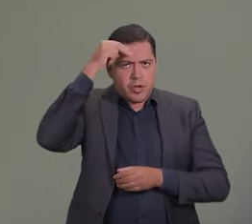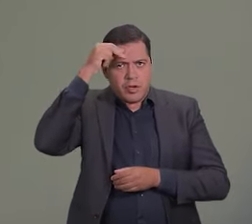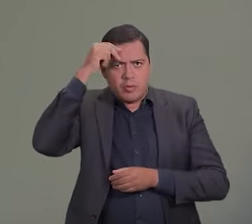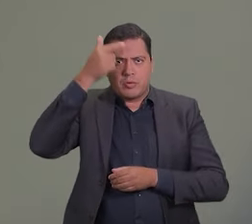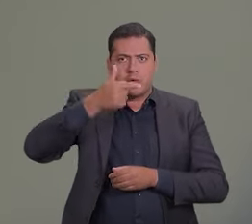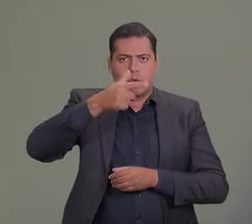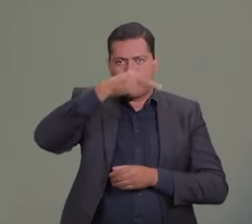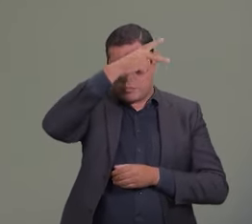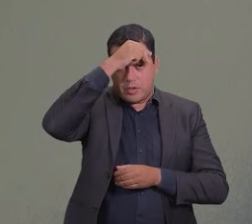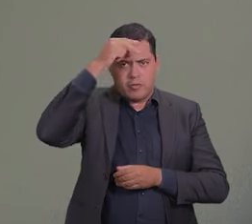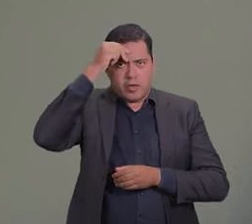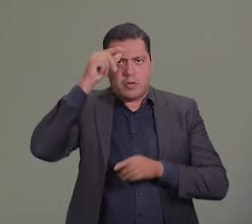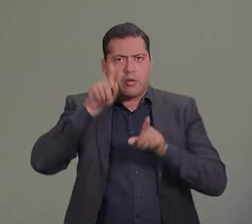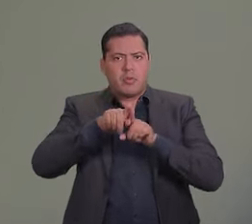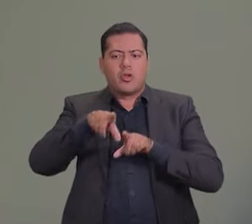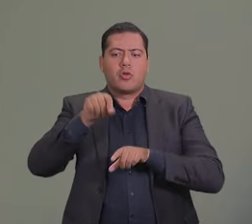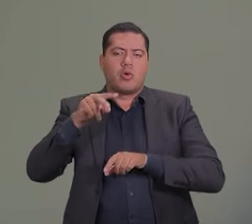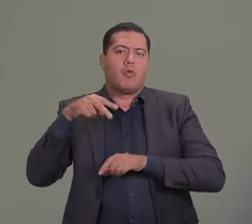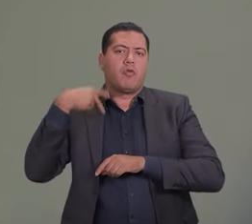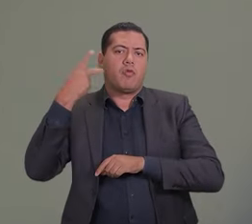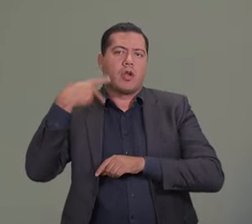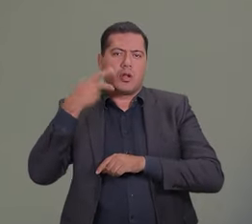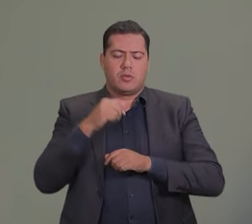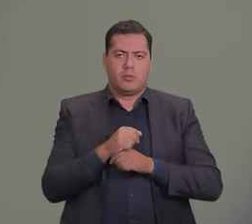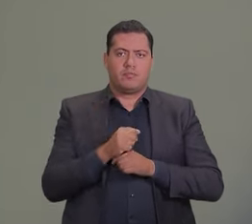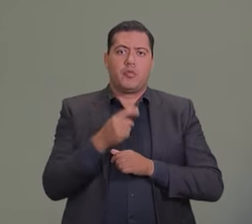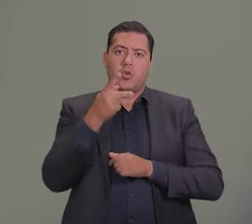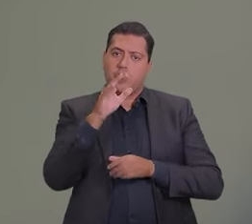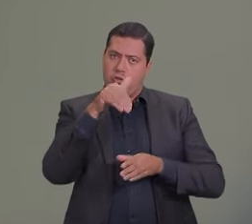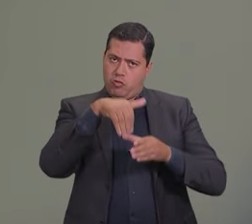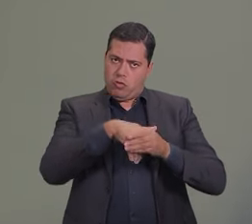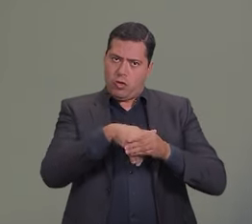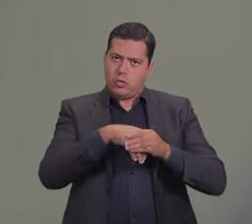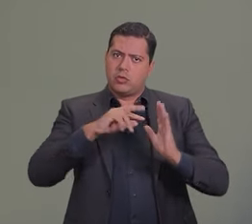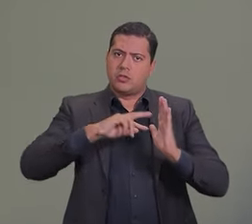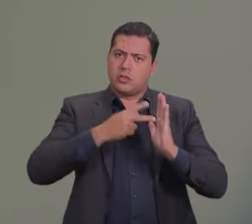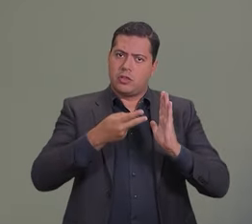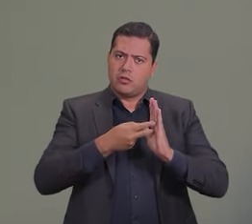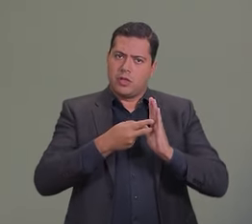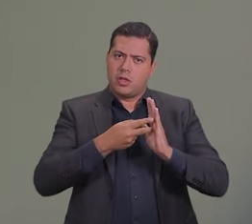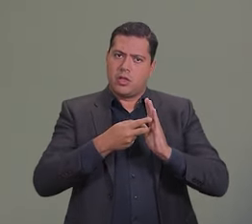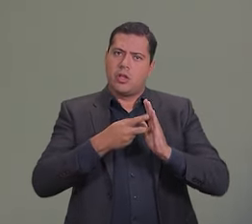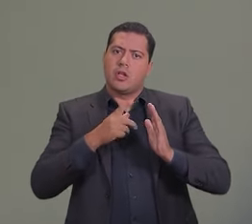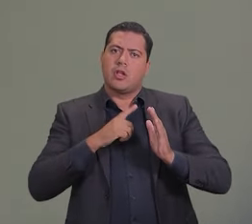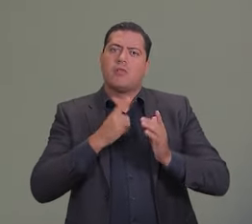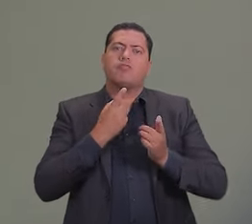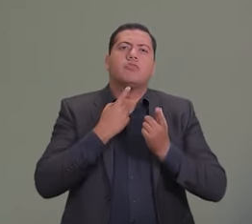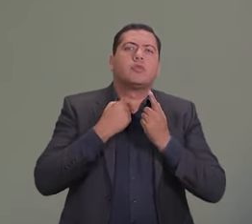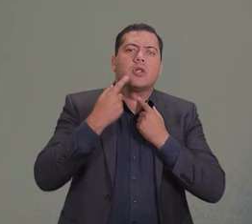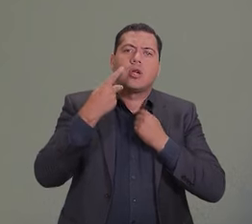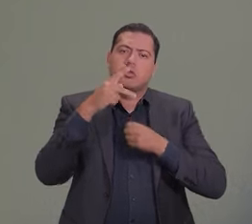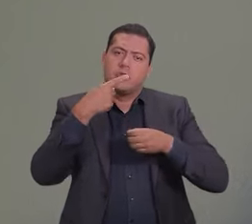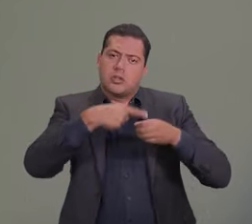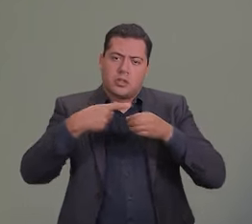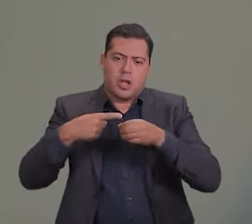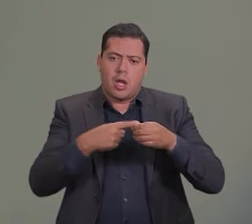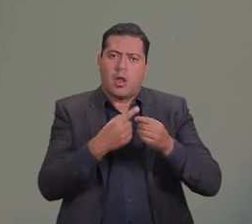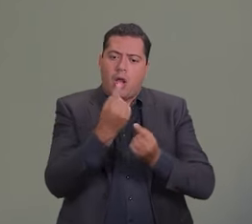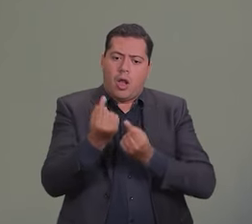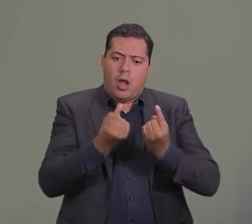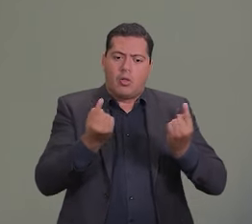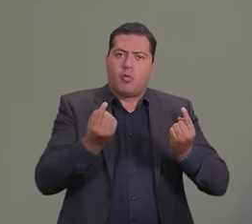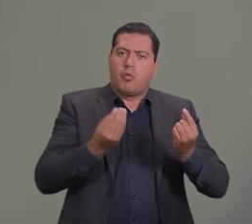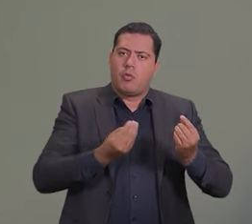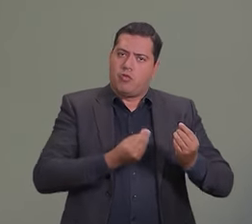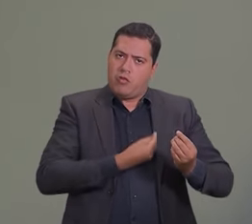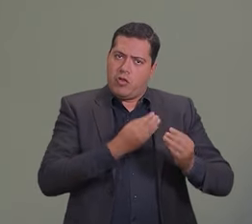vereador. O voto é o gesto que guarda o seu ideal de cidade, onde cada um vive e quer realizar seus